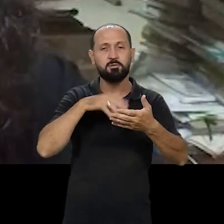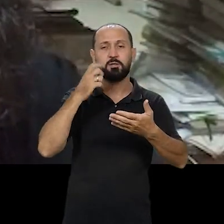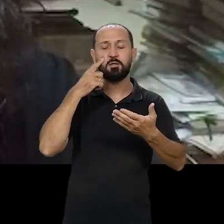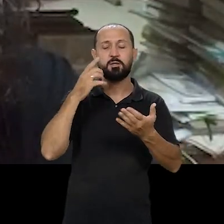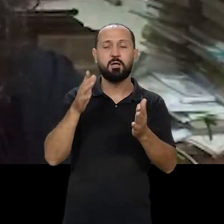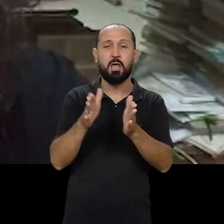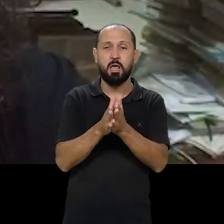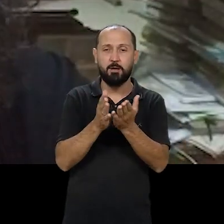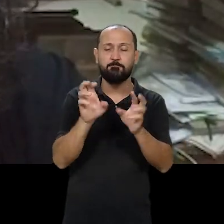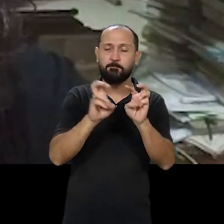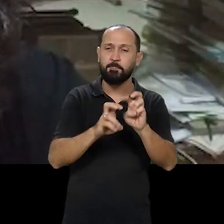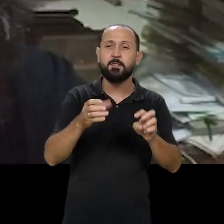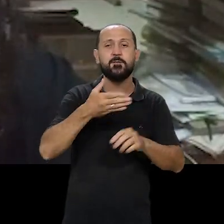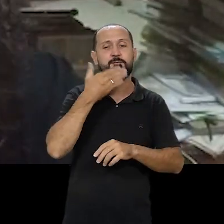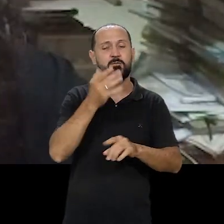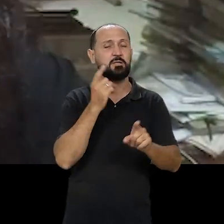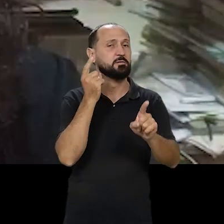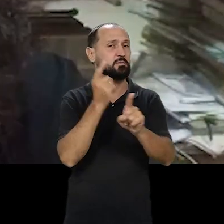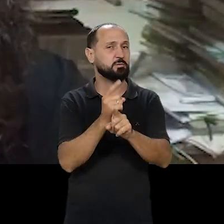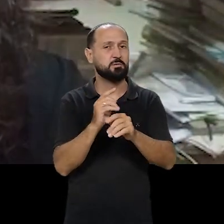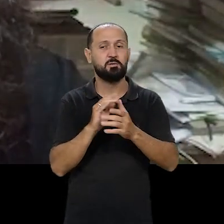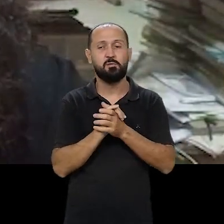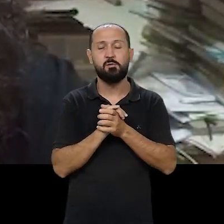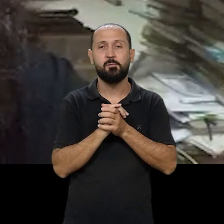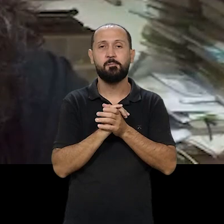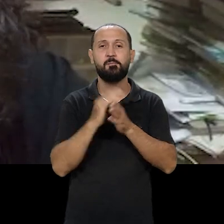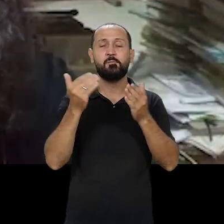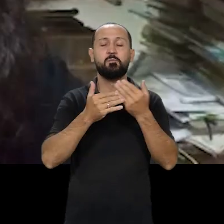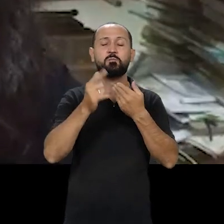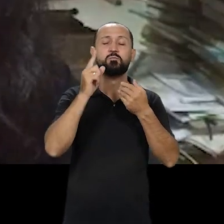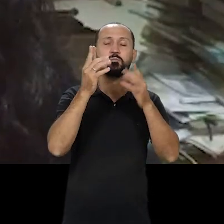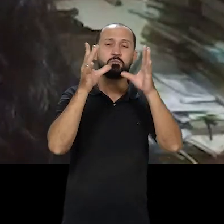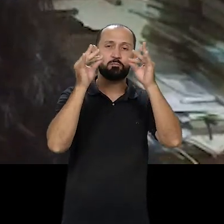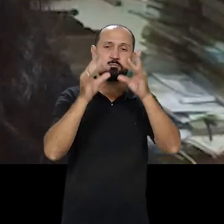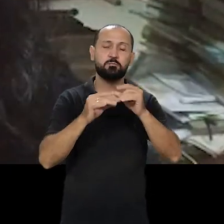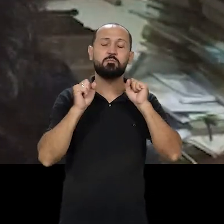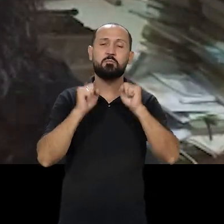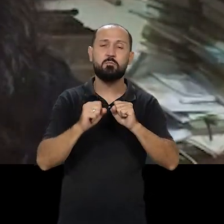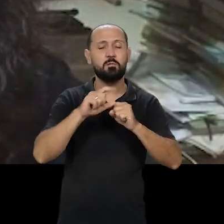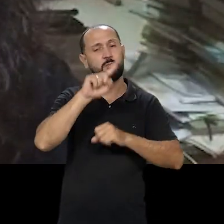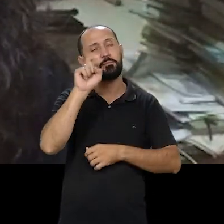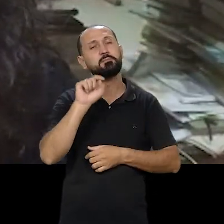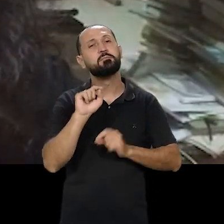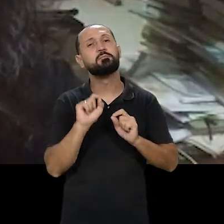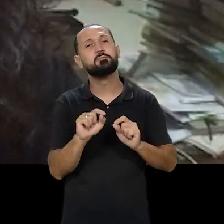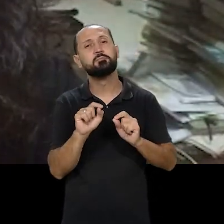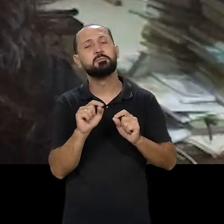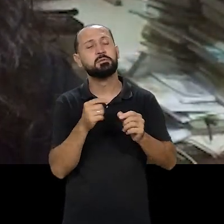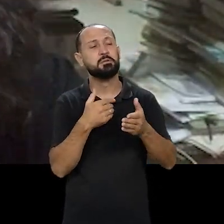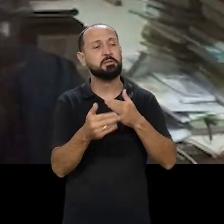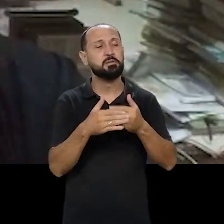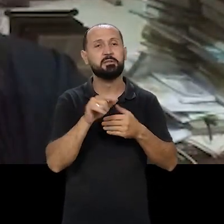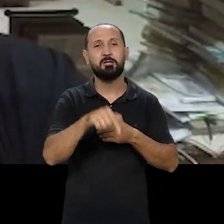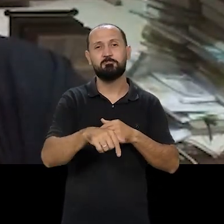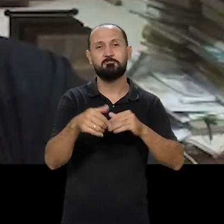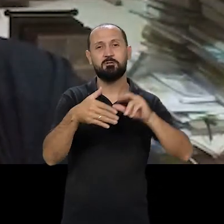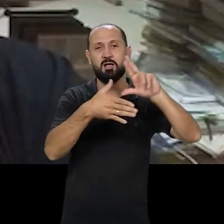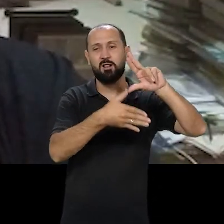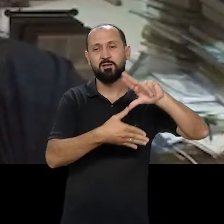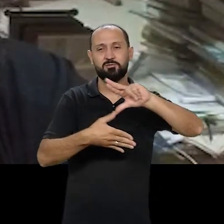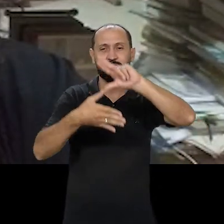versões e-book, são livros fáceis de se encontrar. Agora, um ponto que eu acho que a gente podia se questionar é, nenhum